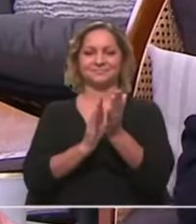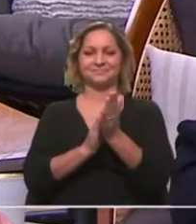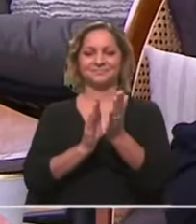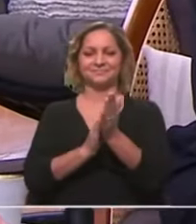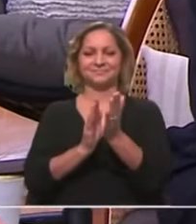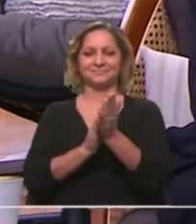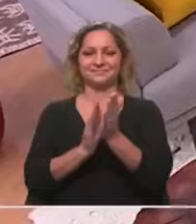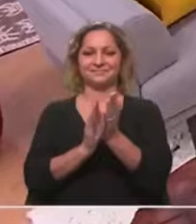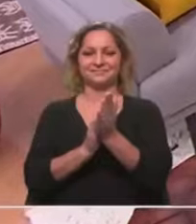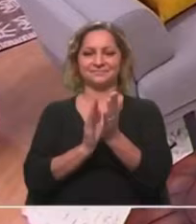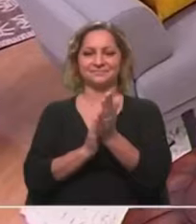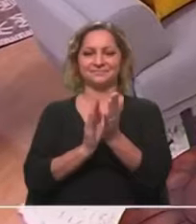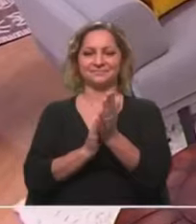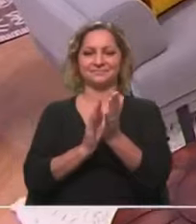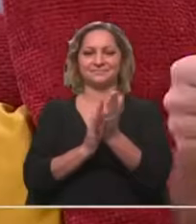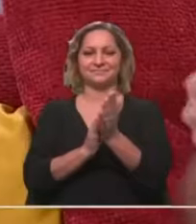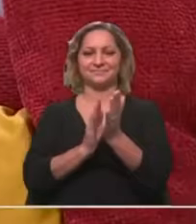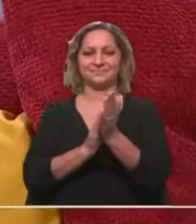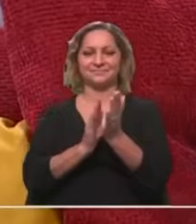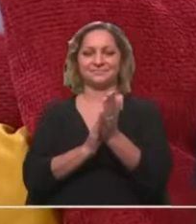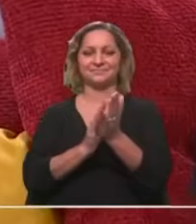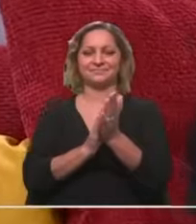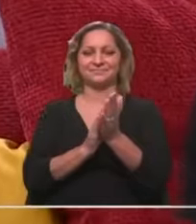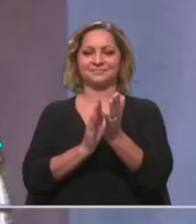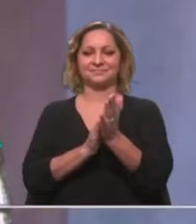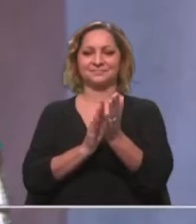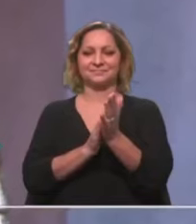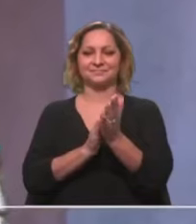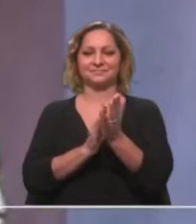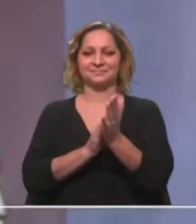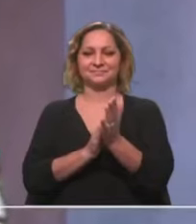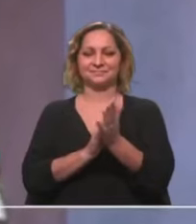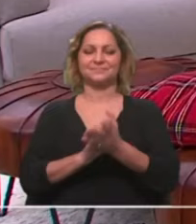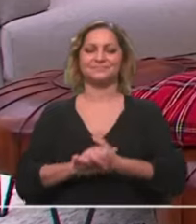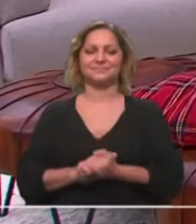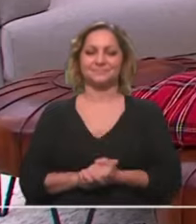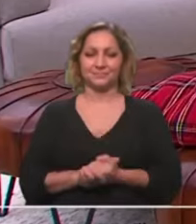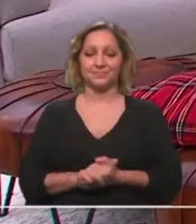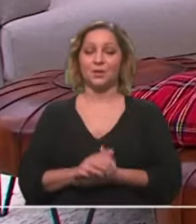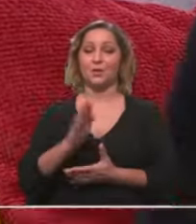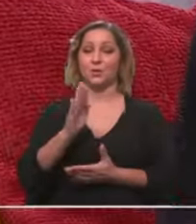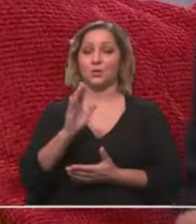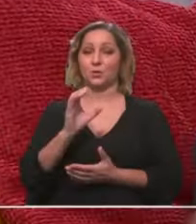Empatia, meu caro! Que máximo, João! Parabéns! João! É isso, meu querido! Isto é incrível! Bem feito.